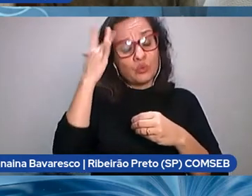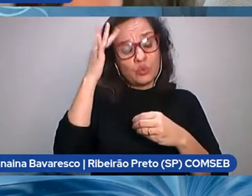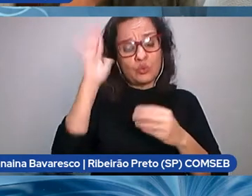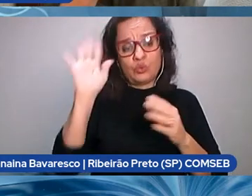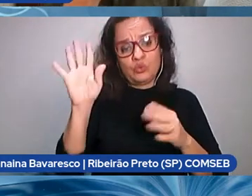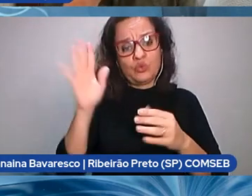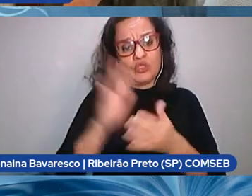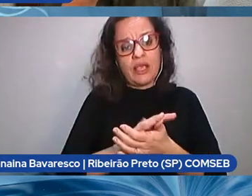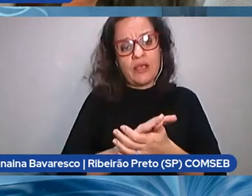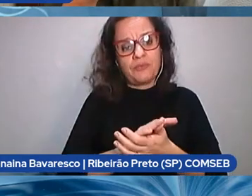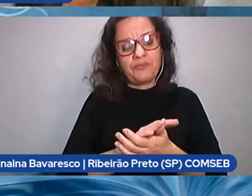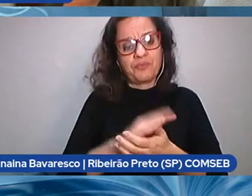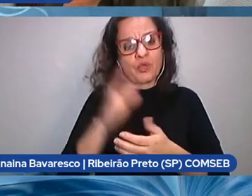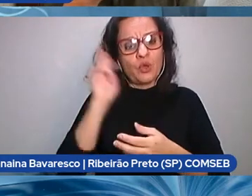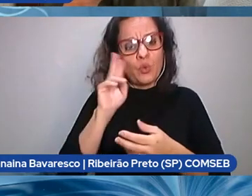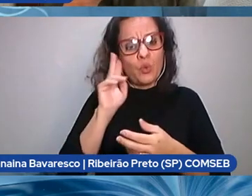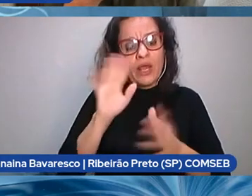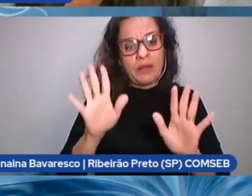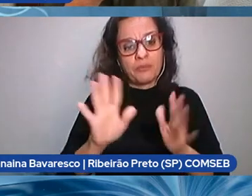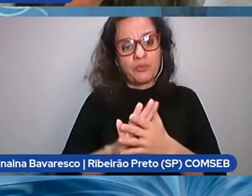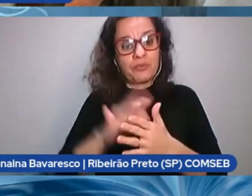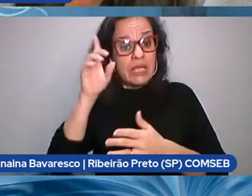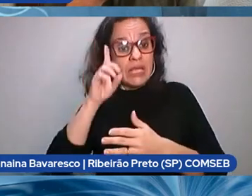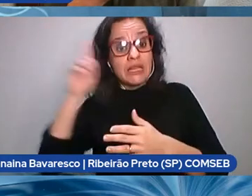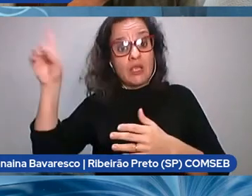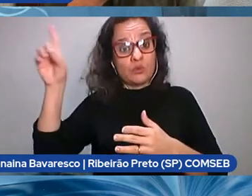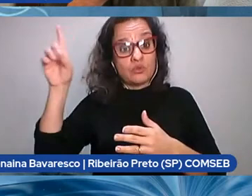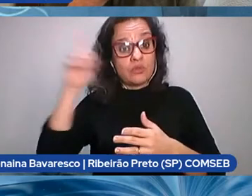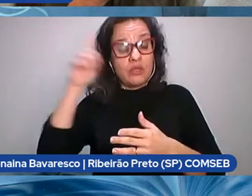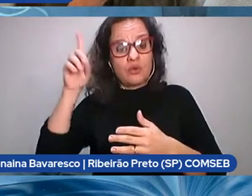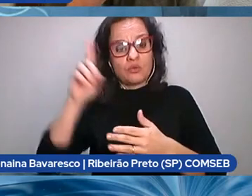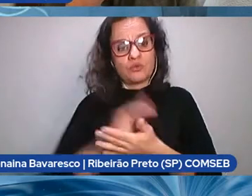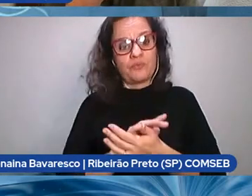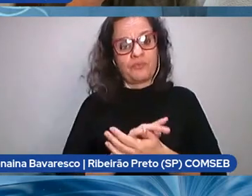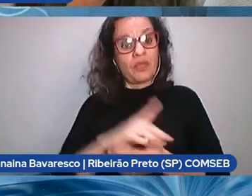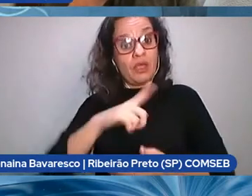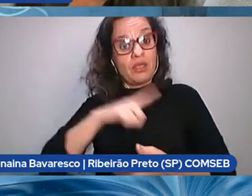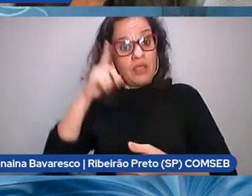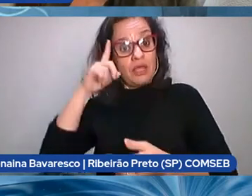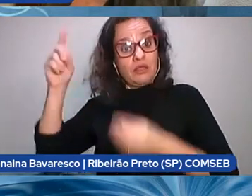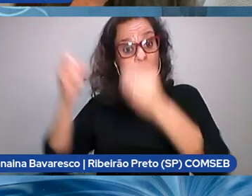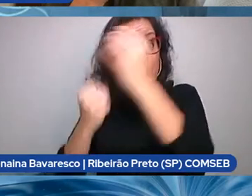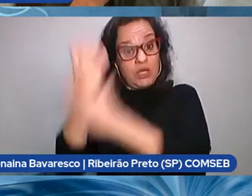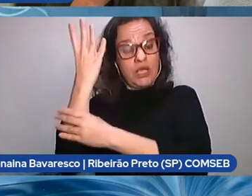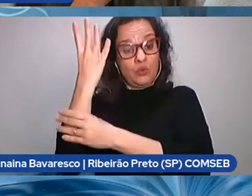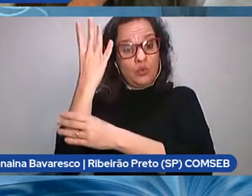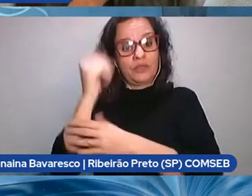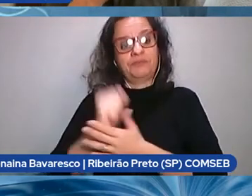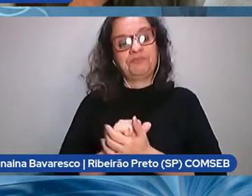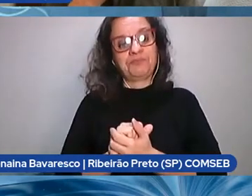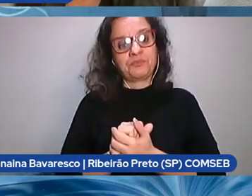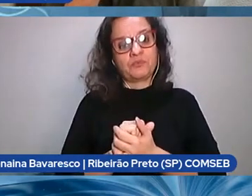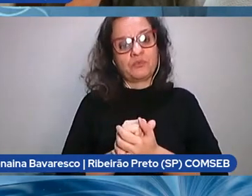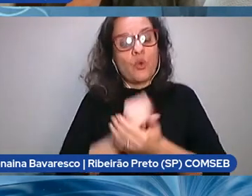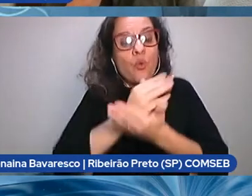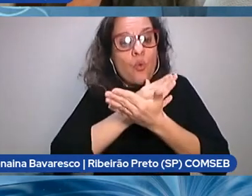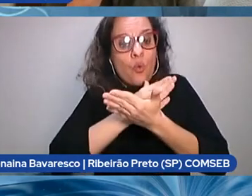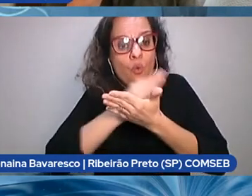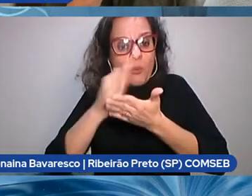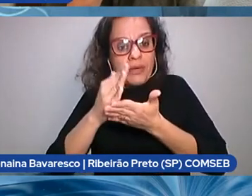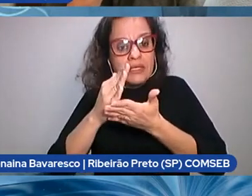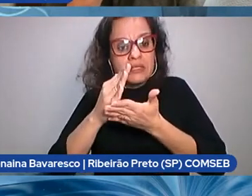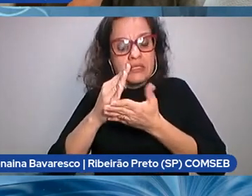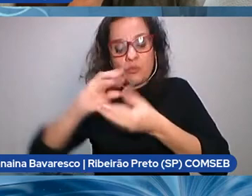O número da pergunta à questão. Mas diz, e Deus? E Deus. Então, você tem Deus, que é o Criador, como já foi tocado aqui. Você tem um princípio material,